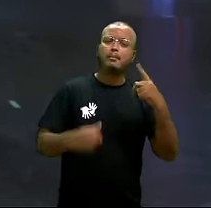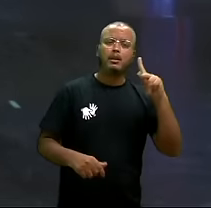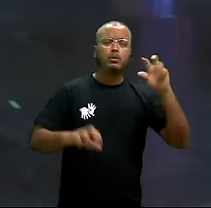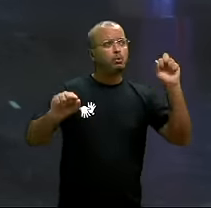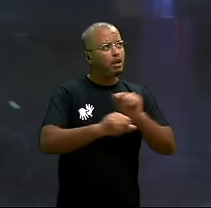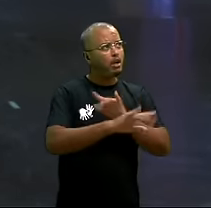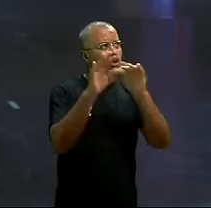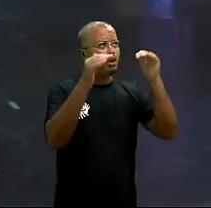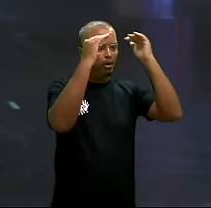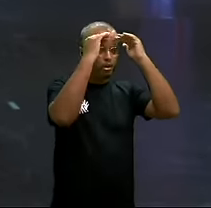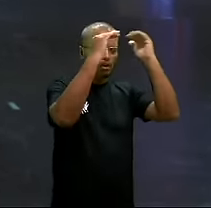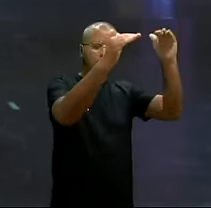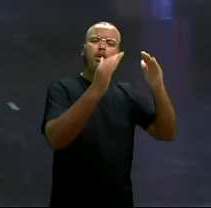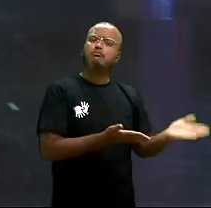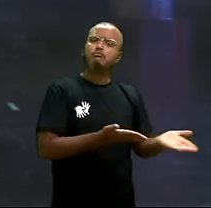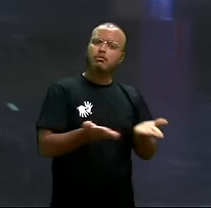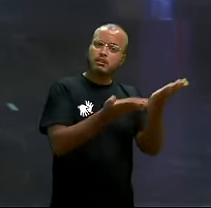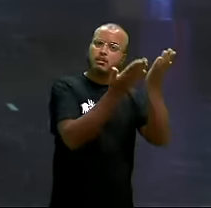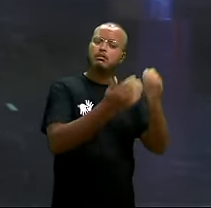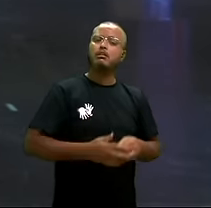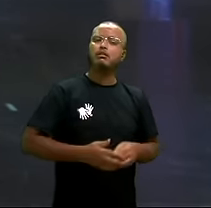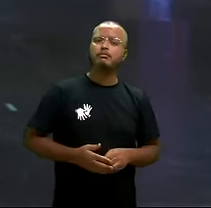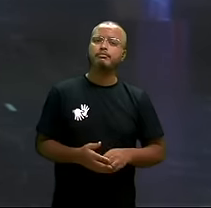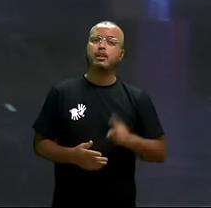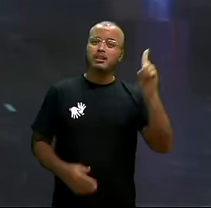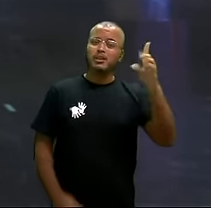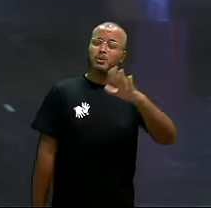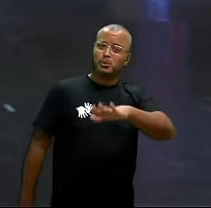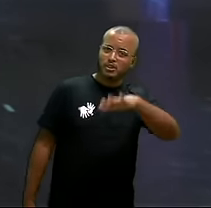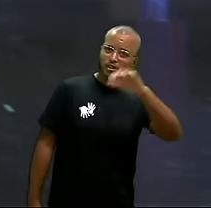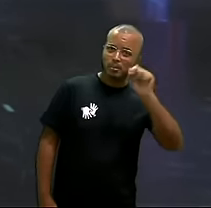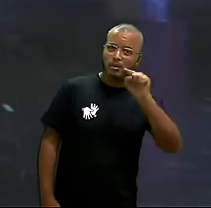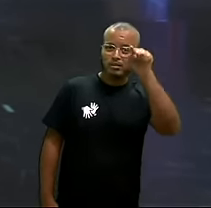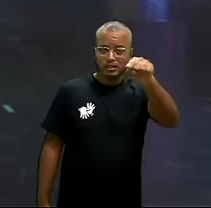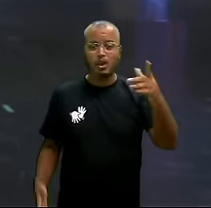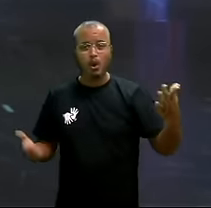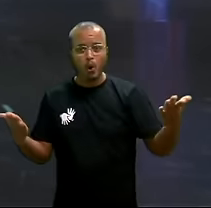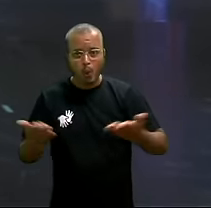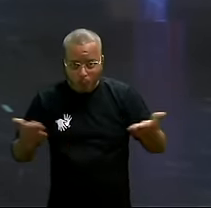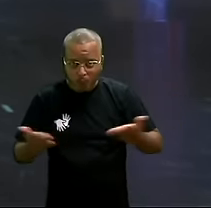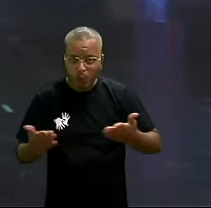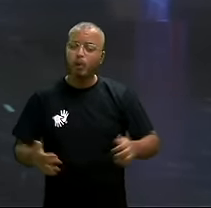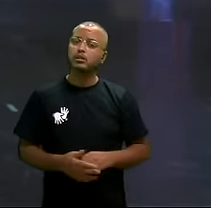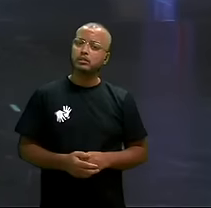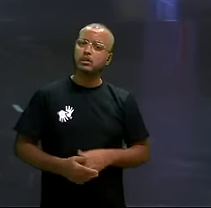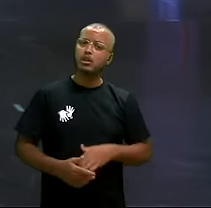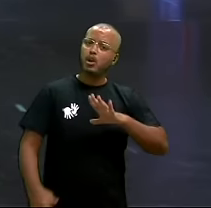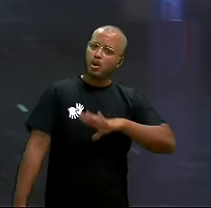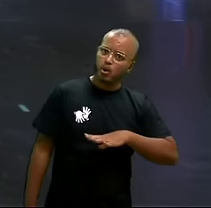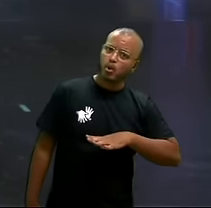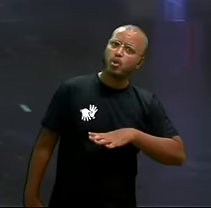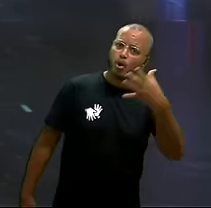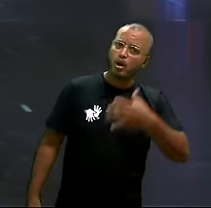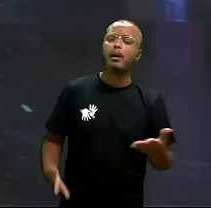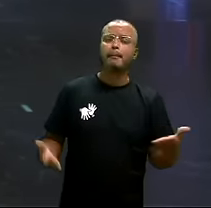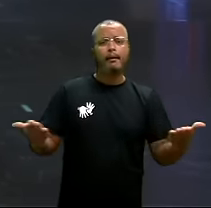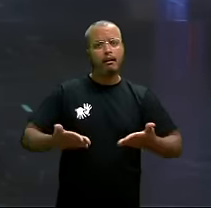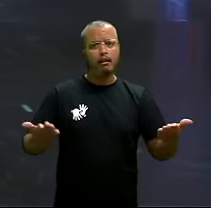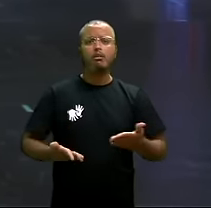eu vou te exaltar. Quem está ouvindo o que eu estou pregando? Deus está chamando alguém para hoje. Deus está dizendo: coragem para agora.